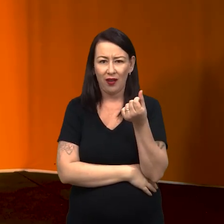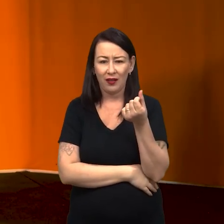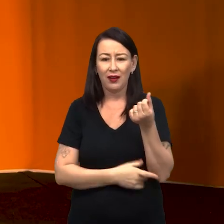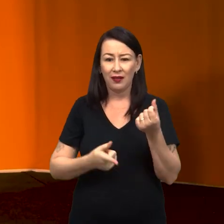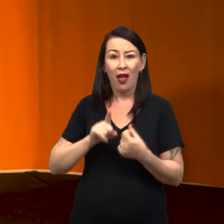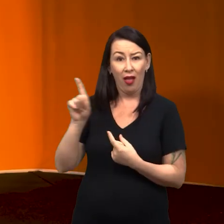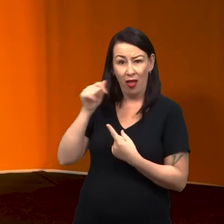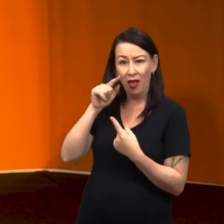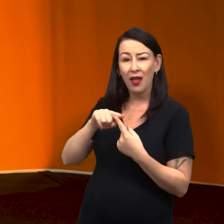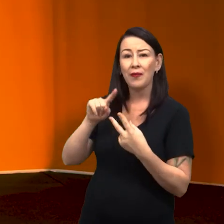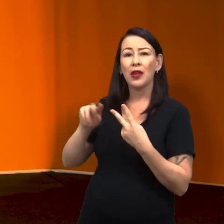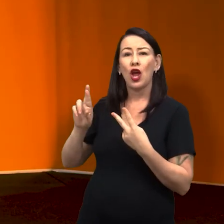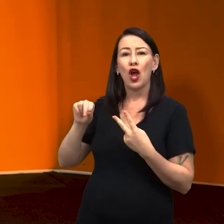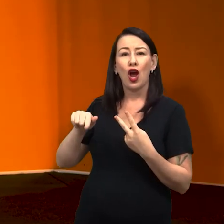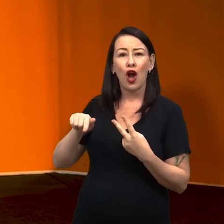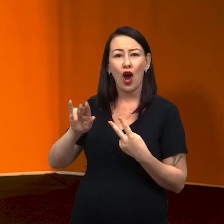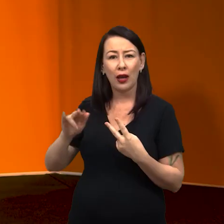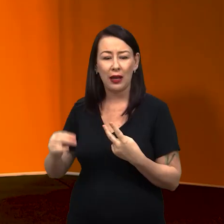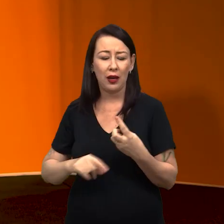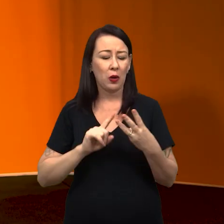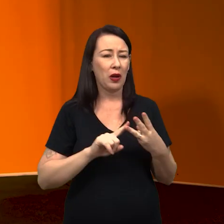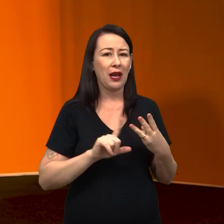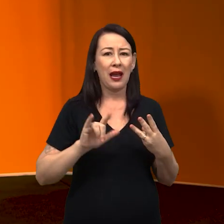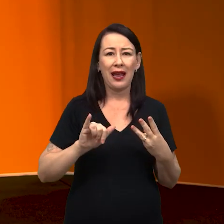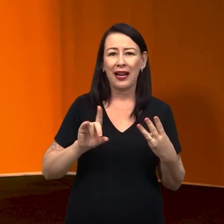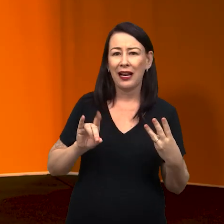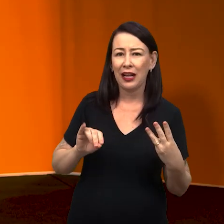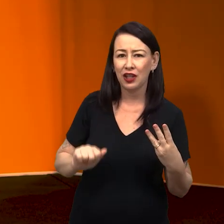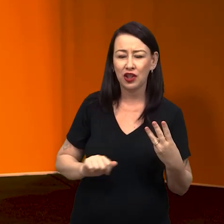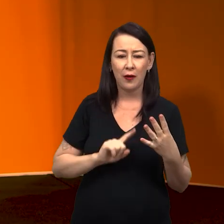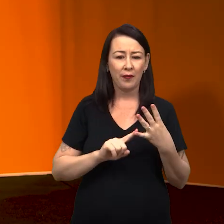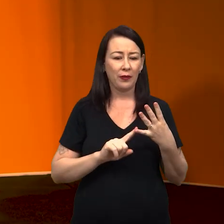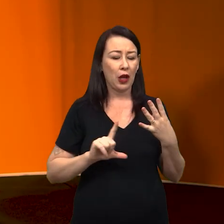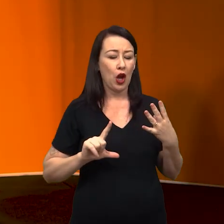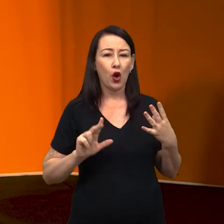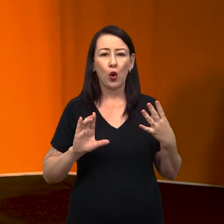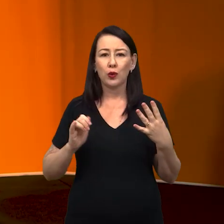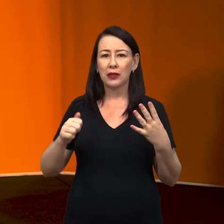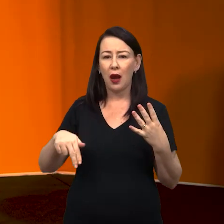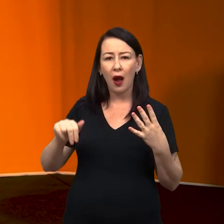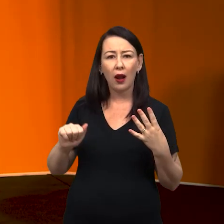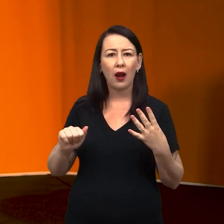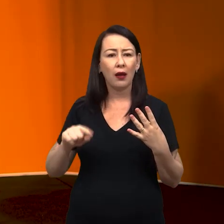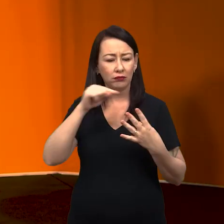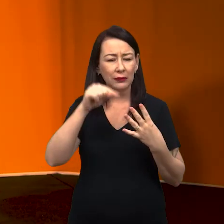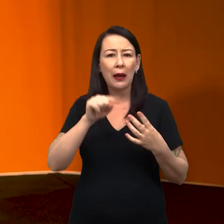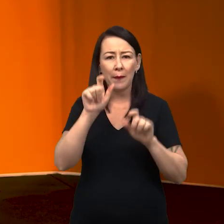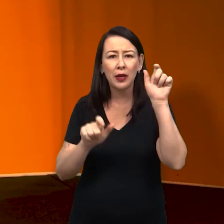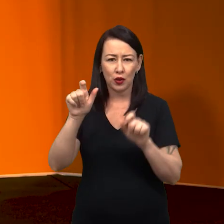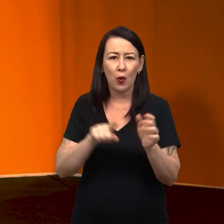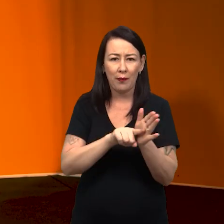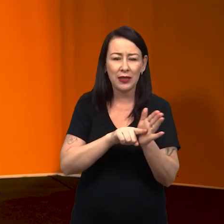pesquisa, Lídia pesquisa, né? Luciana também está próxima do repertório. Eu vou te contar uma história. Eu